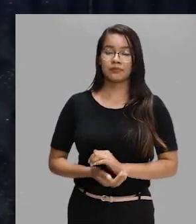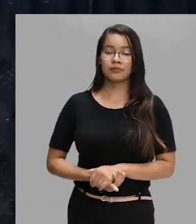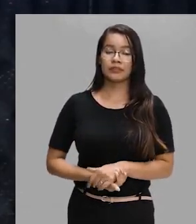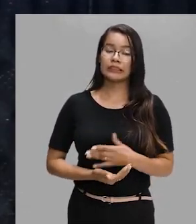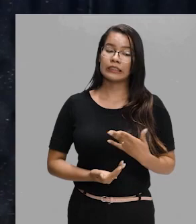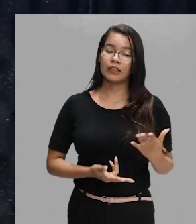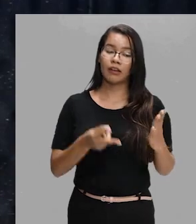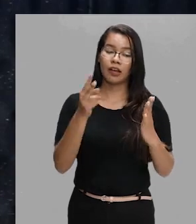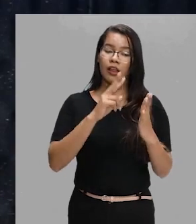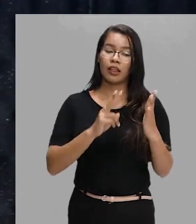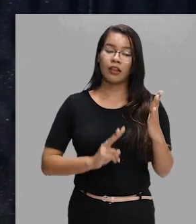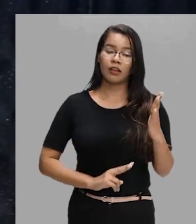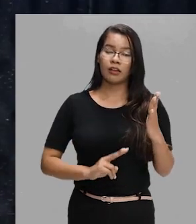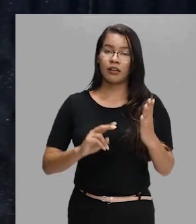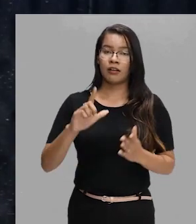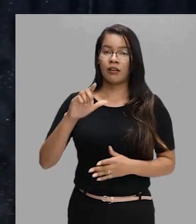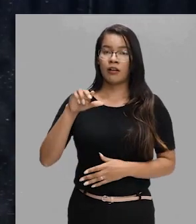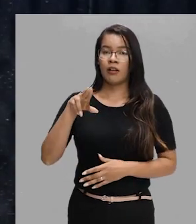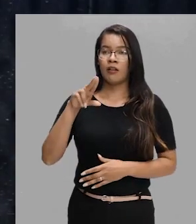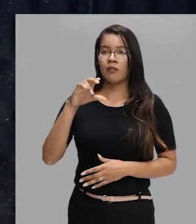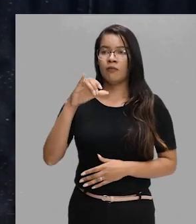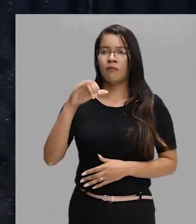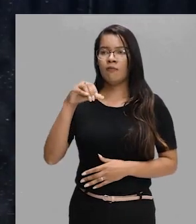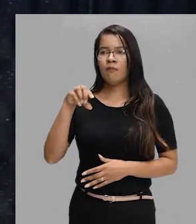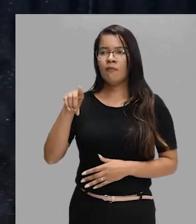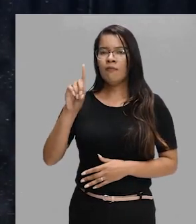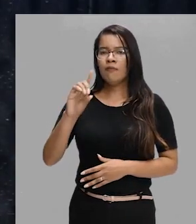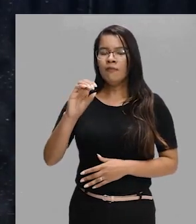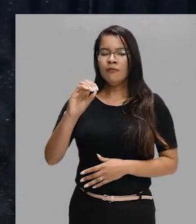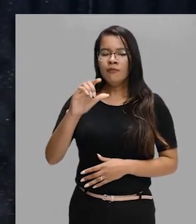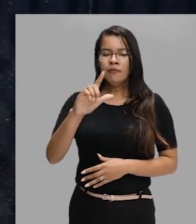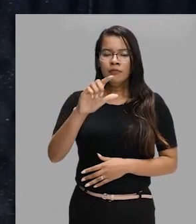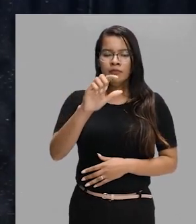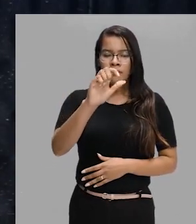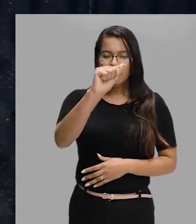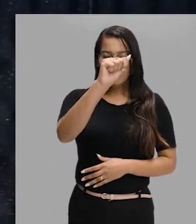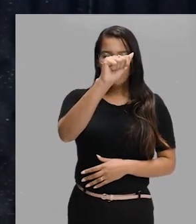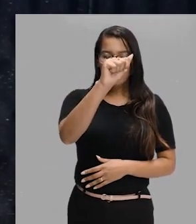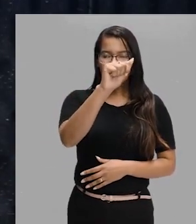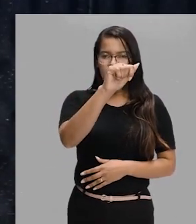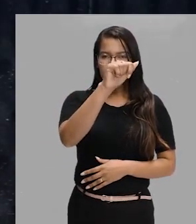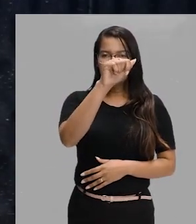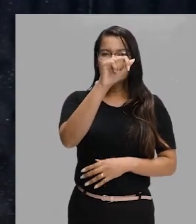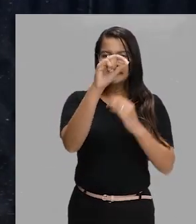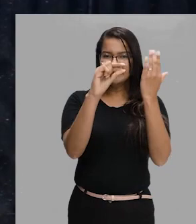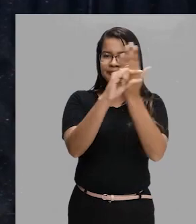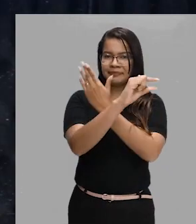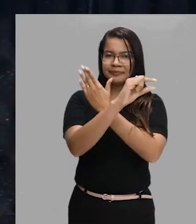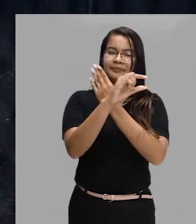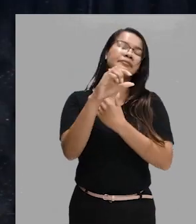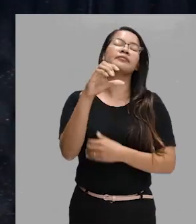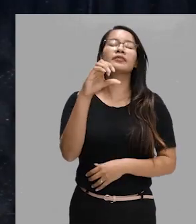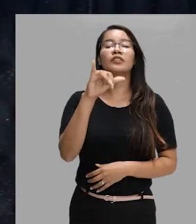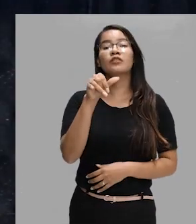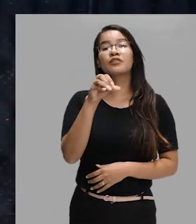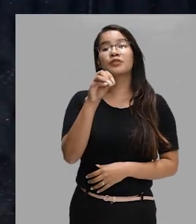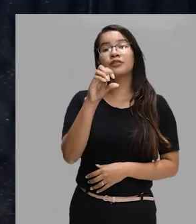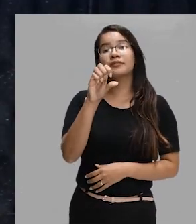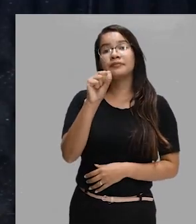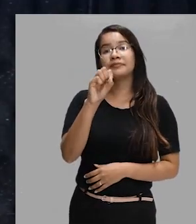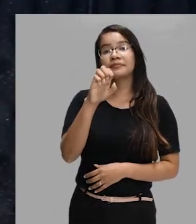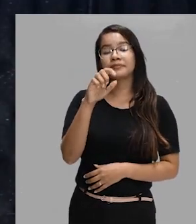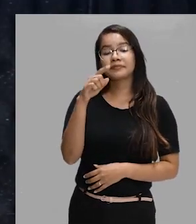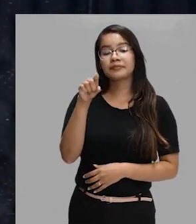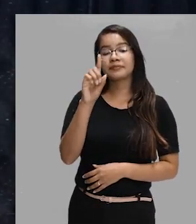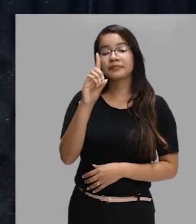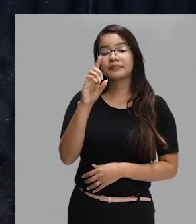leitura de Lucila. Ah, professora Cacau, eu não li, eu não sei. Por isso que eu trouxe logo um resumo, que é para você ficar inteirado e